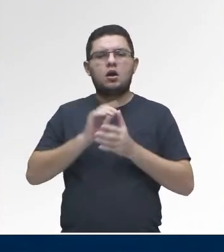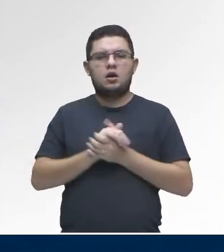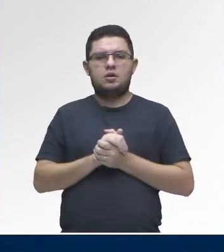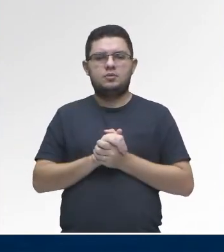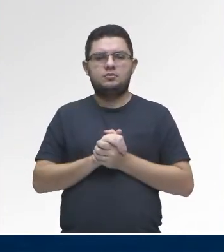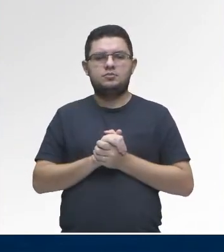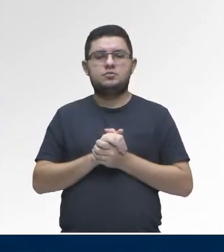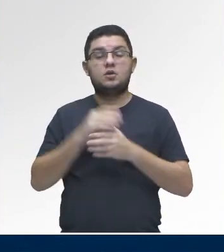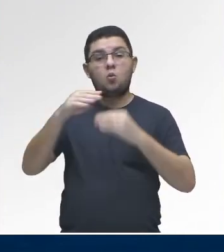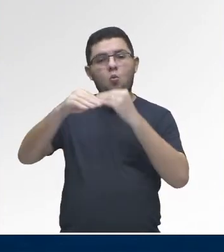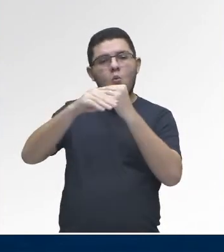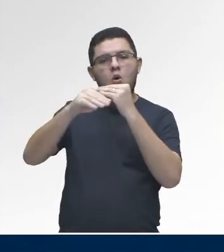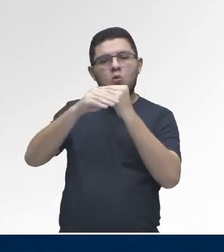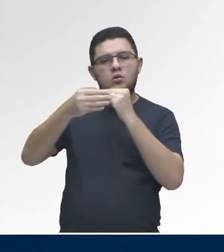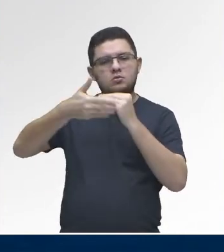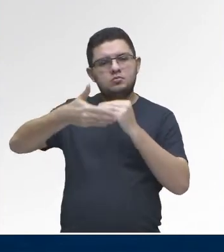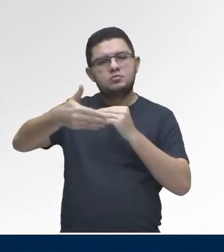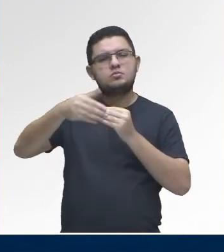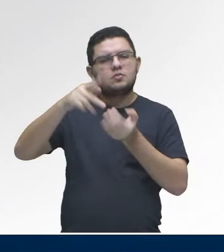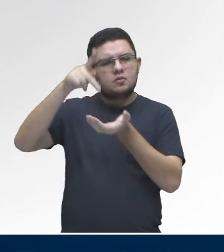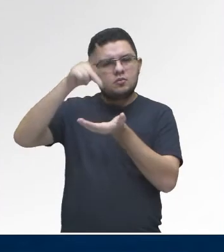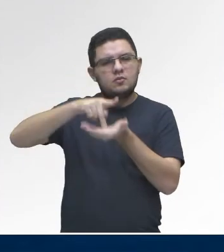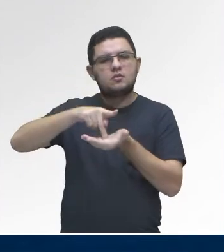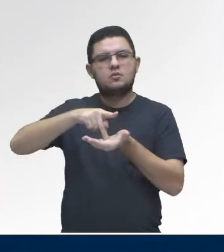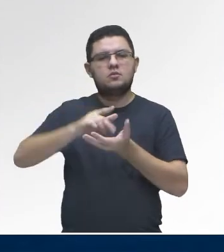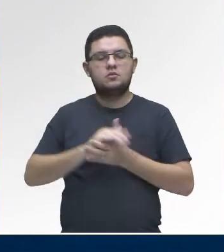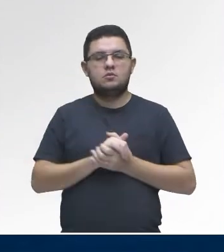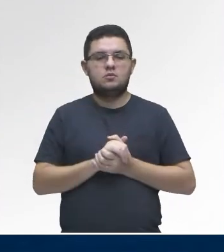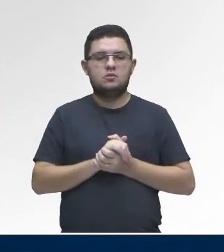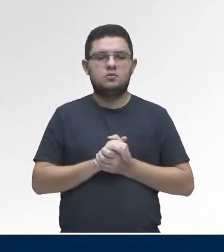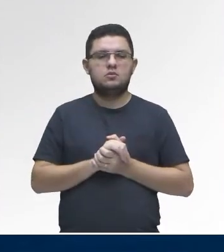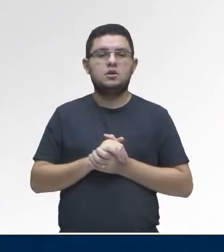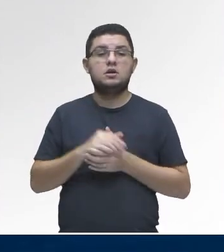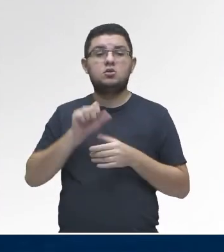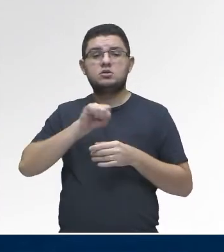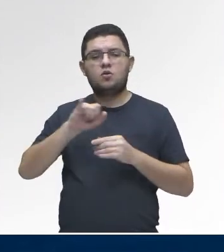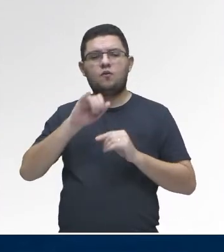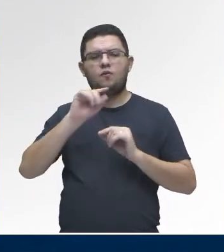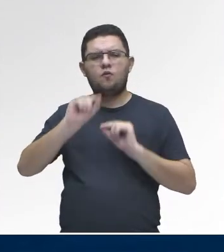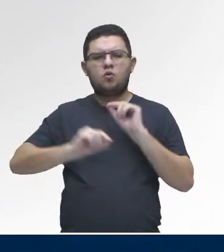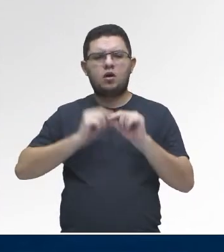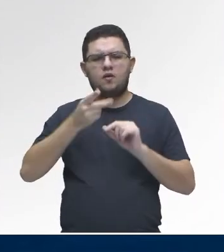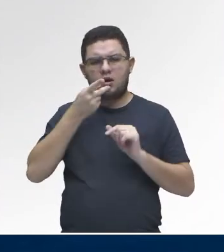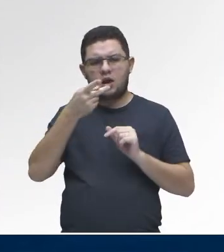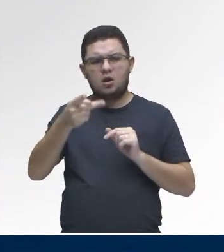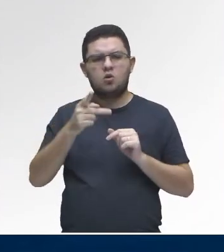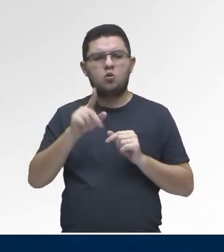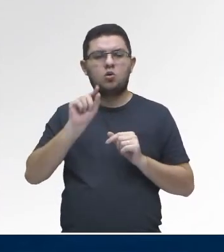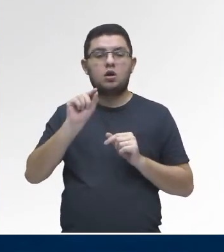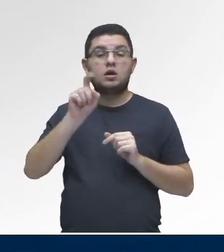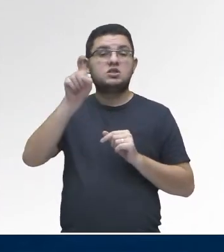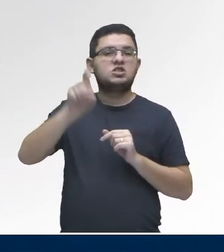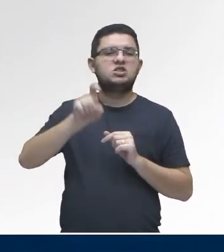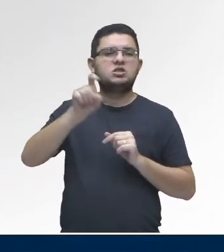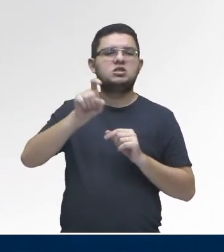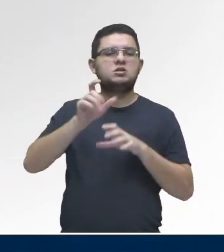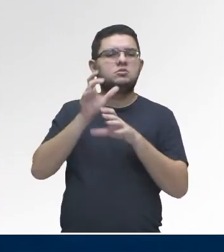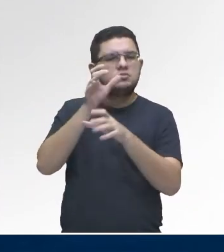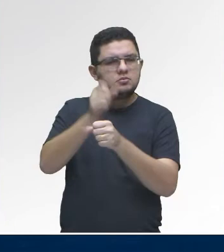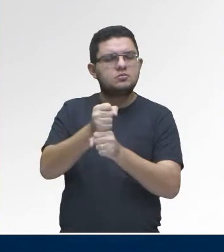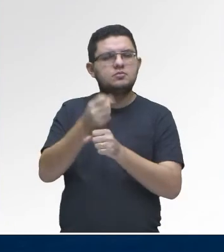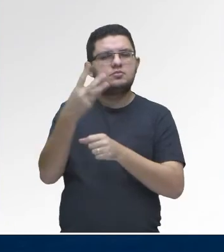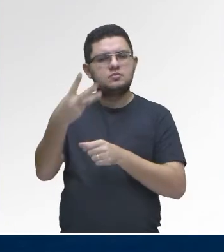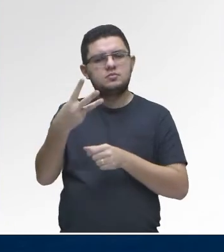verdadeira. Então, quando a gente diz que o valor de x é igual a 3, né, nessa nossa equação aqui,